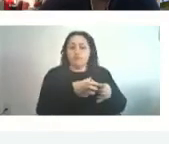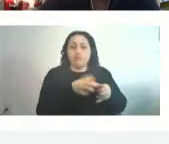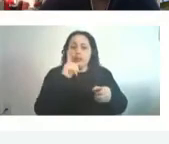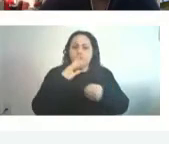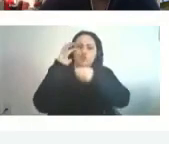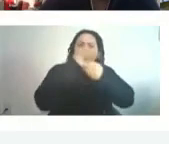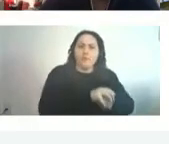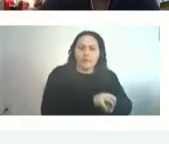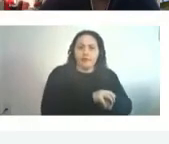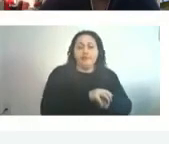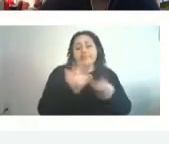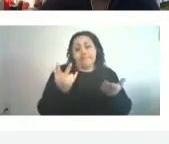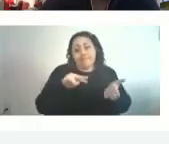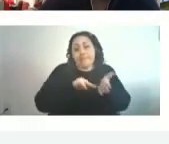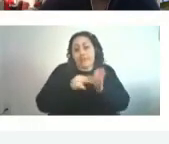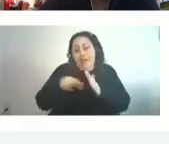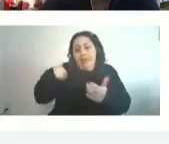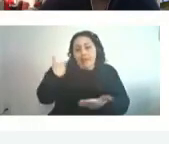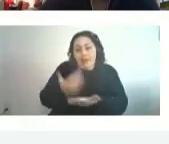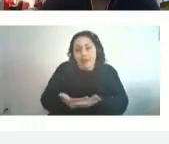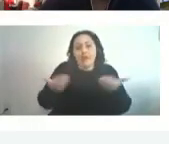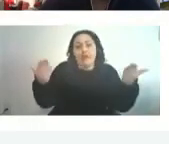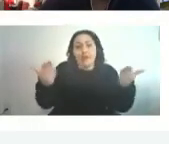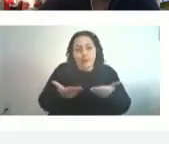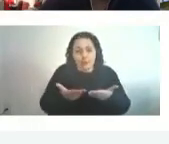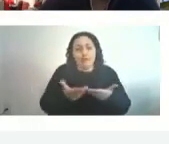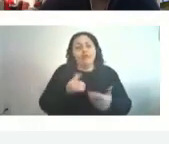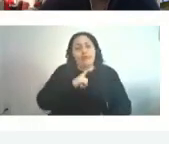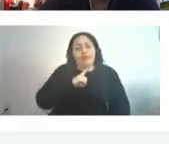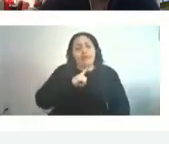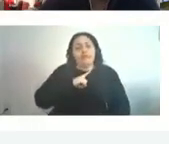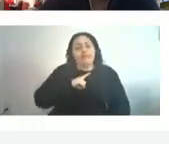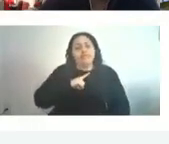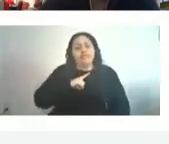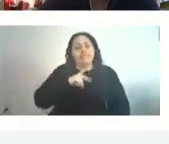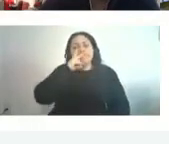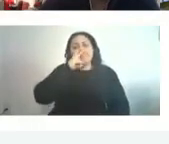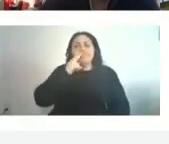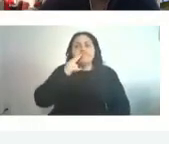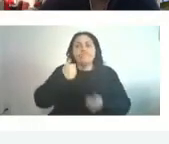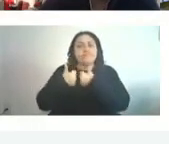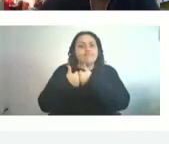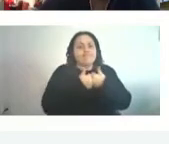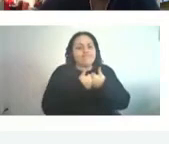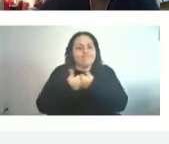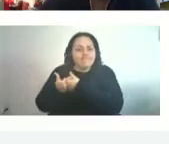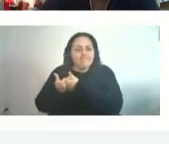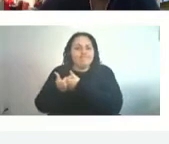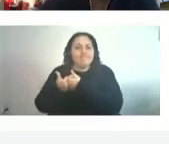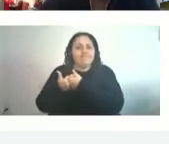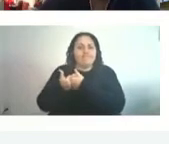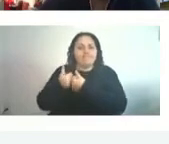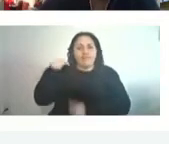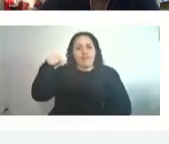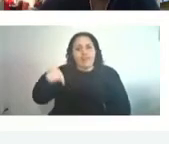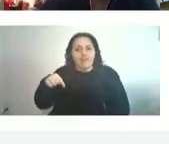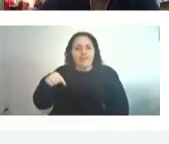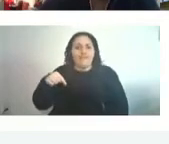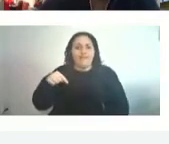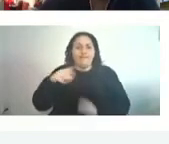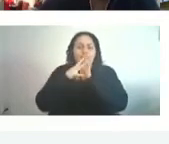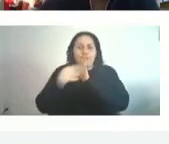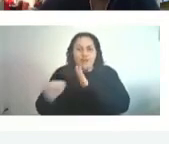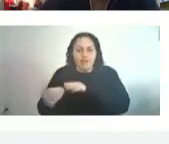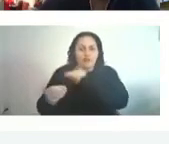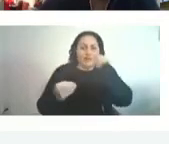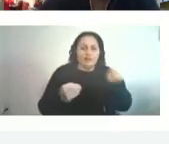convivendo, né, convivendo com essa disputa, digamos assim, entre esses dois modelos, né,